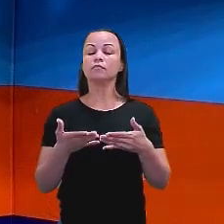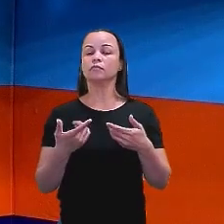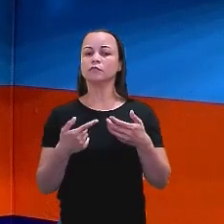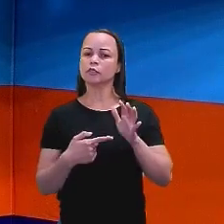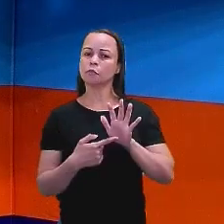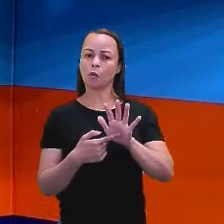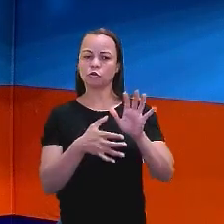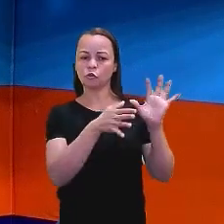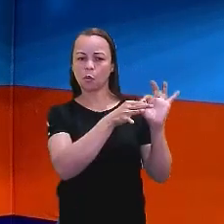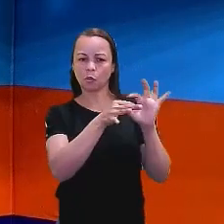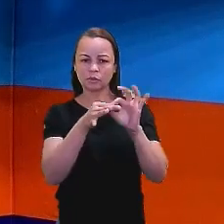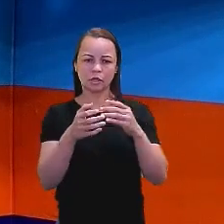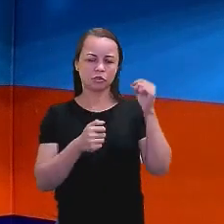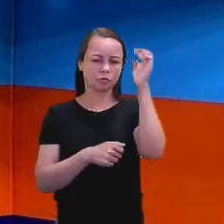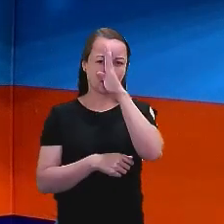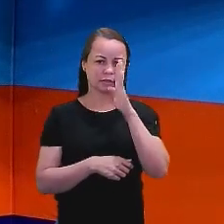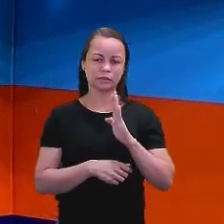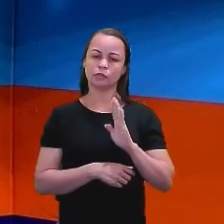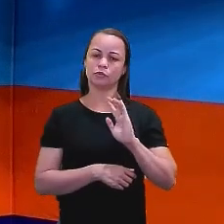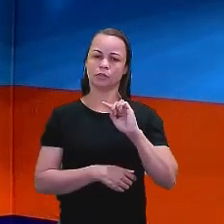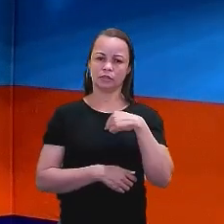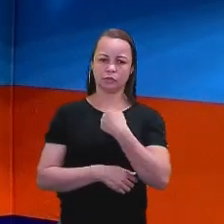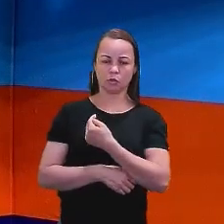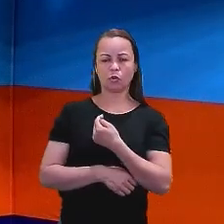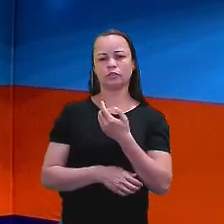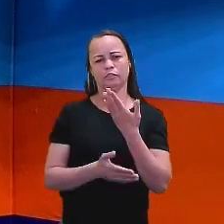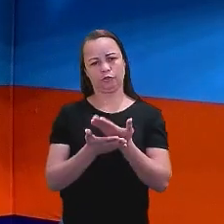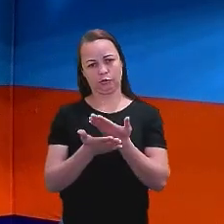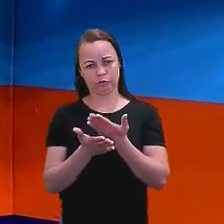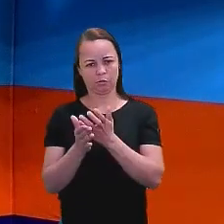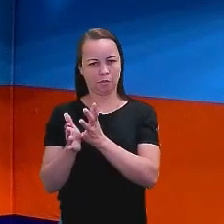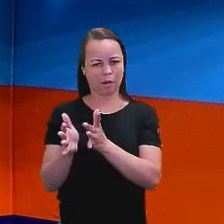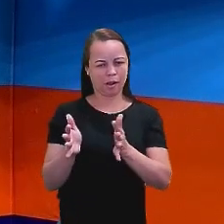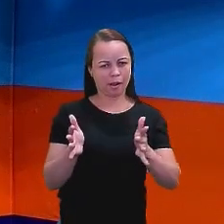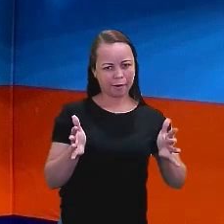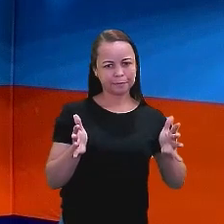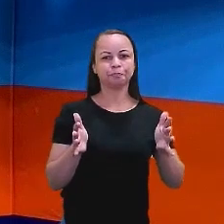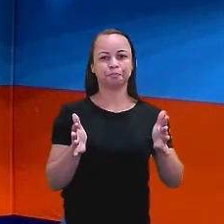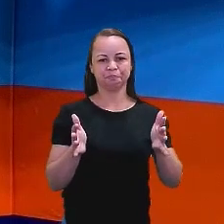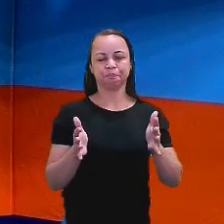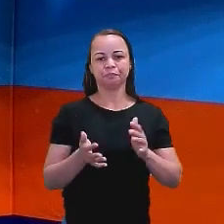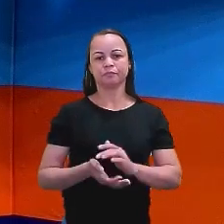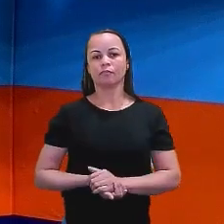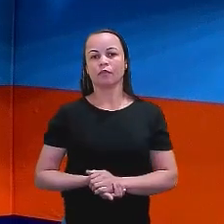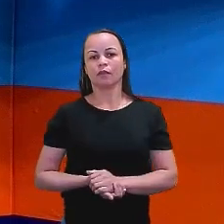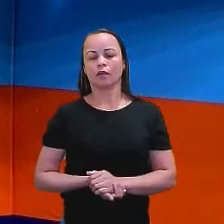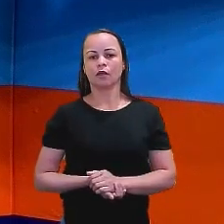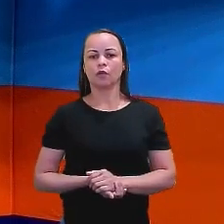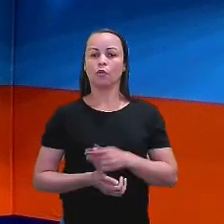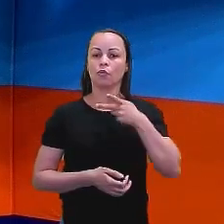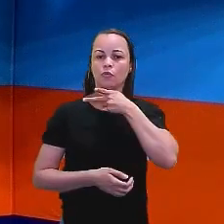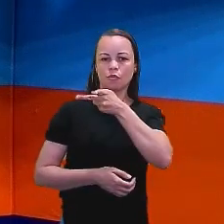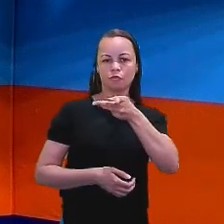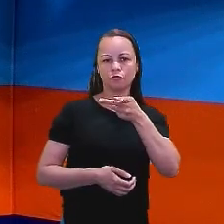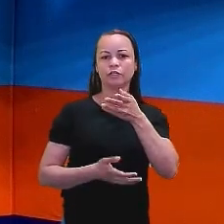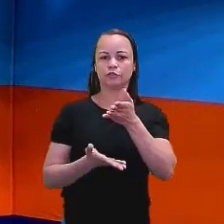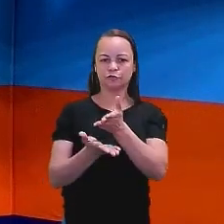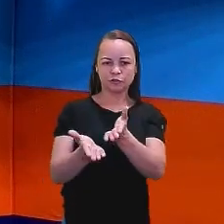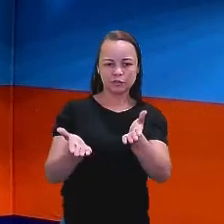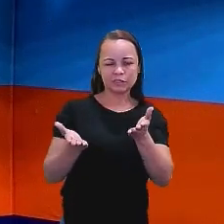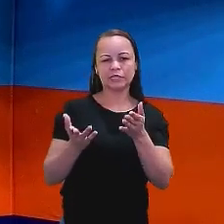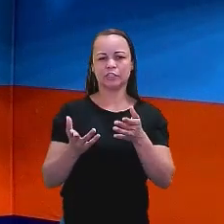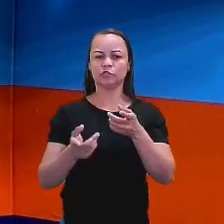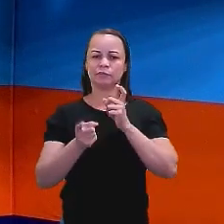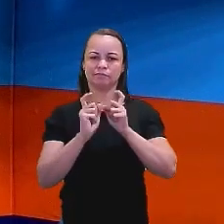de Brasil, que nós já estamos estudando há algum tempo, eu vou convidar vocês para